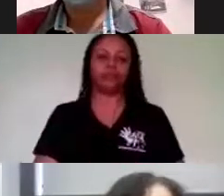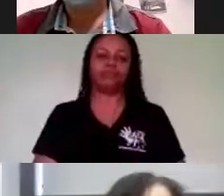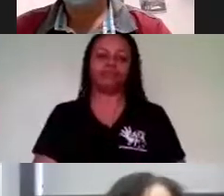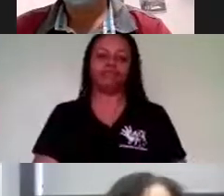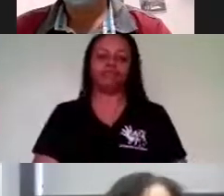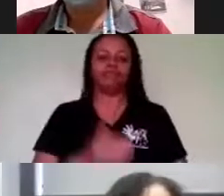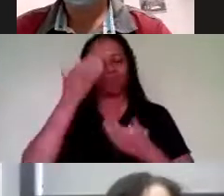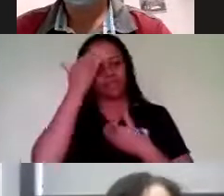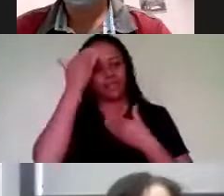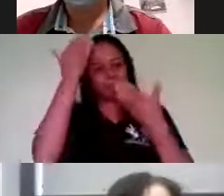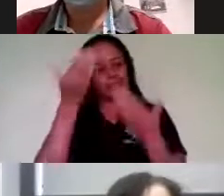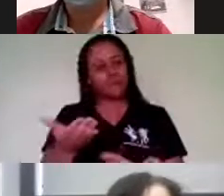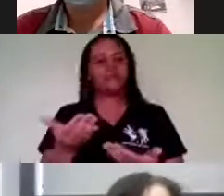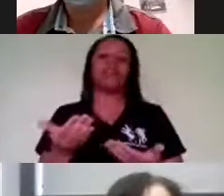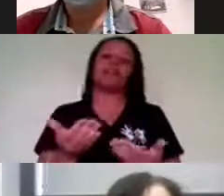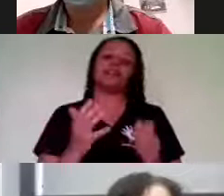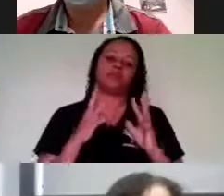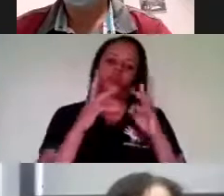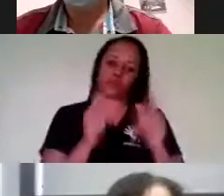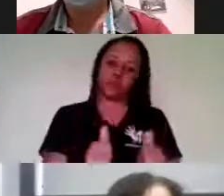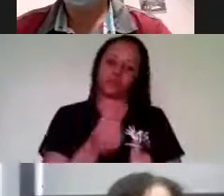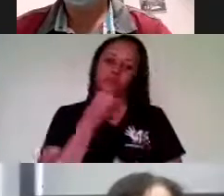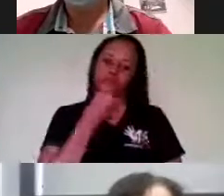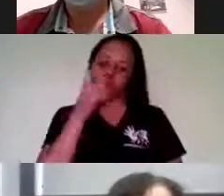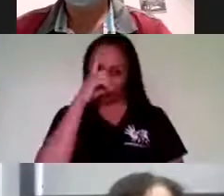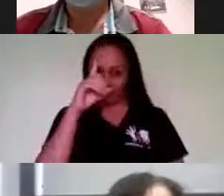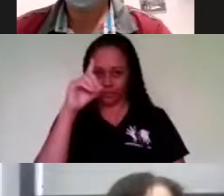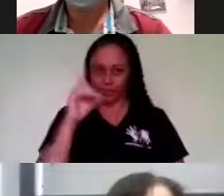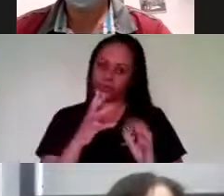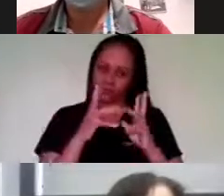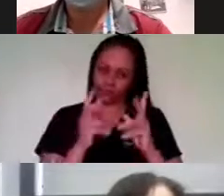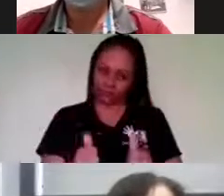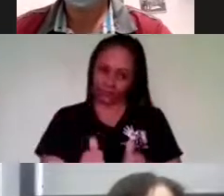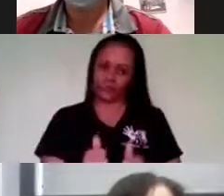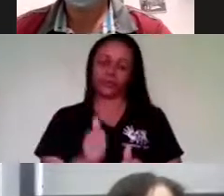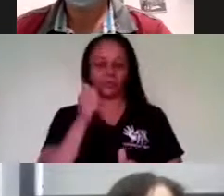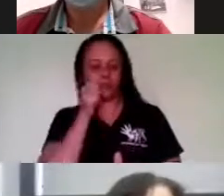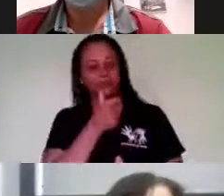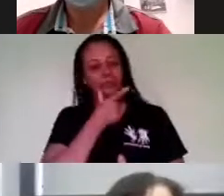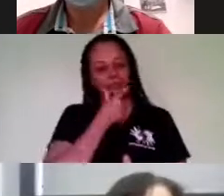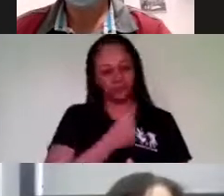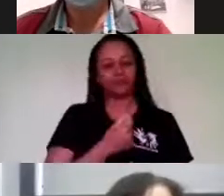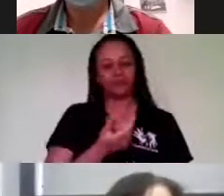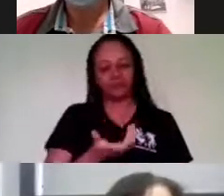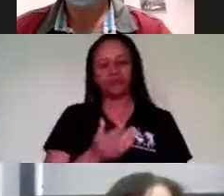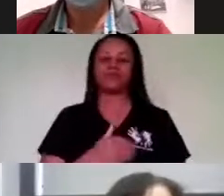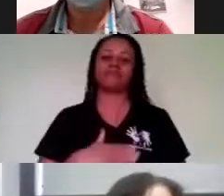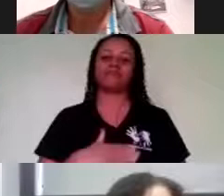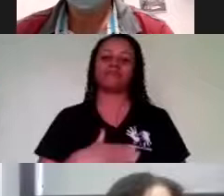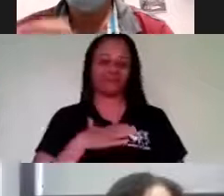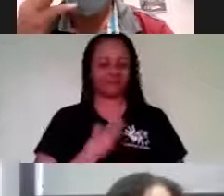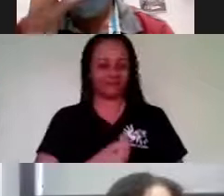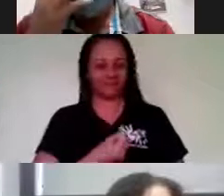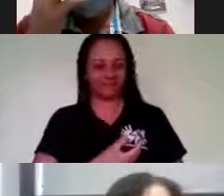Obrigado, Nalva, obrigado, Clemente, né? Bom dia a todos, todas e todes, né? É um prazer estar aqui. Estou